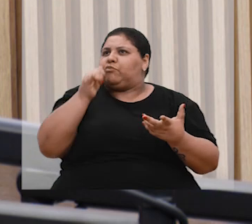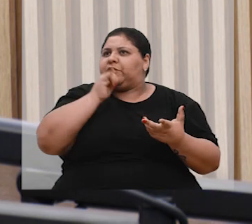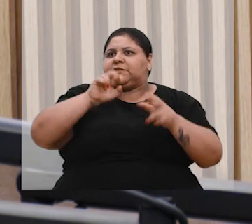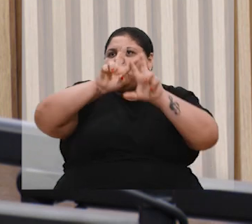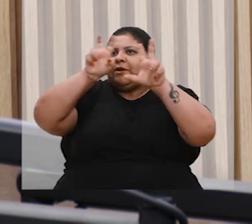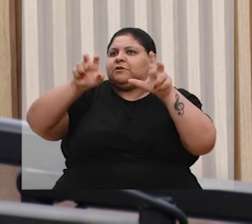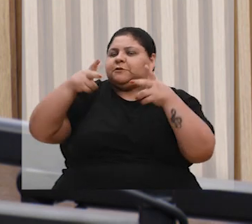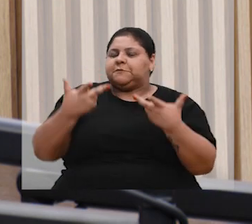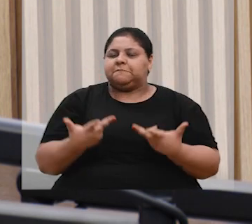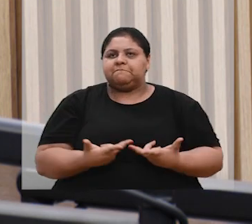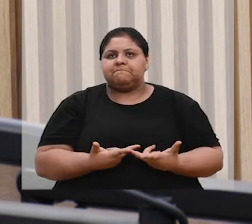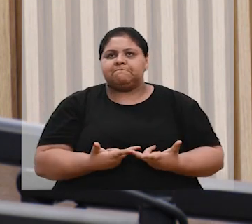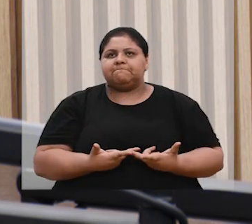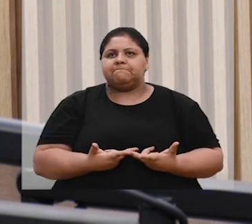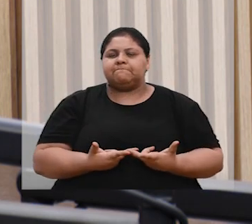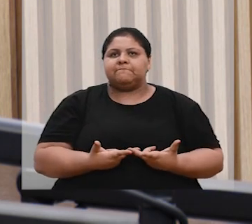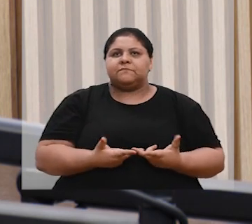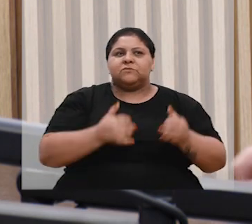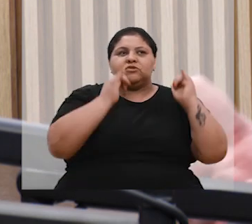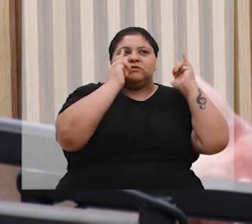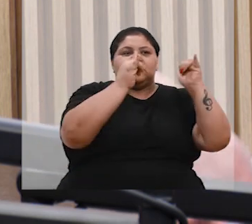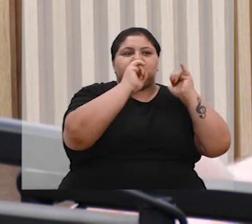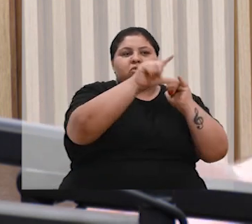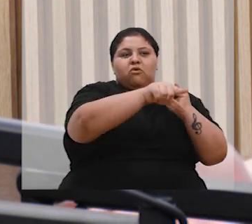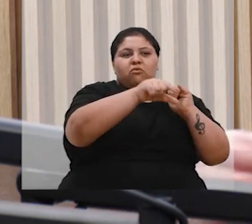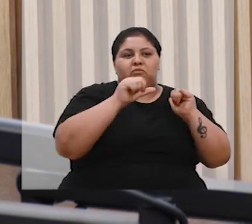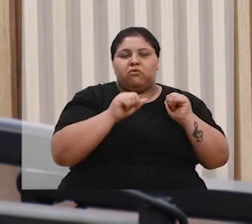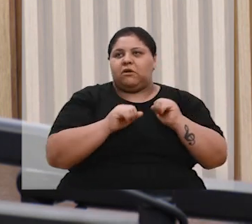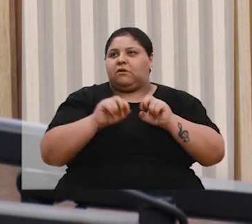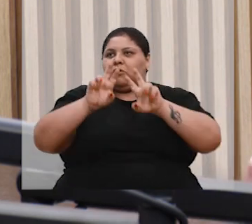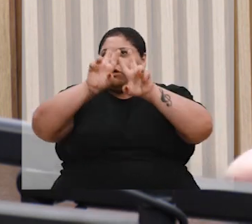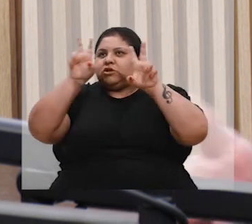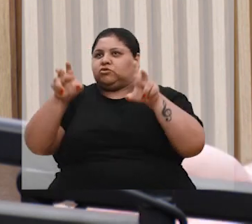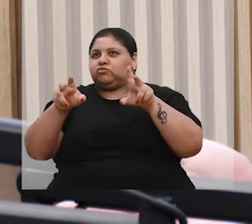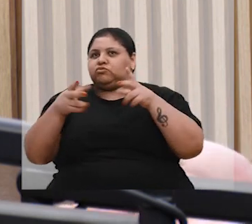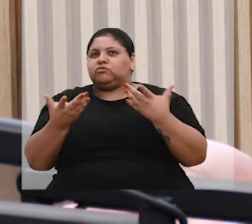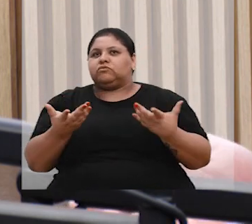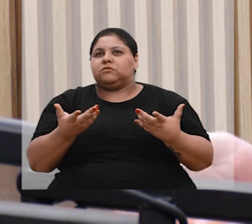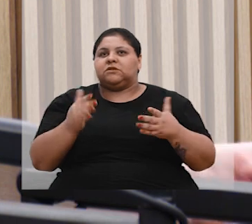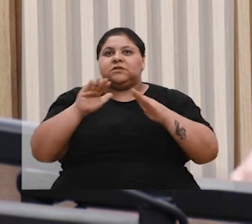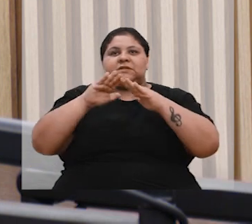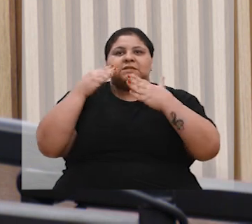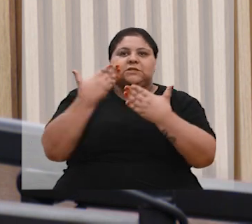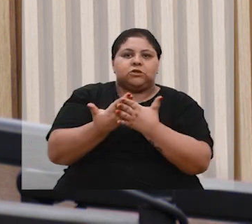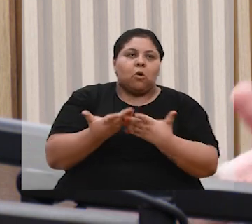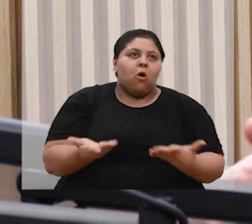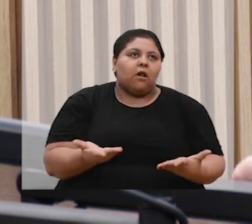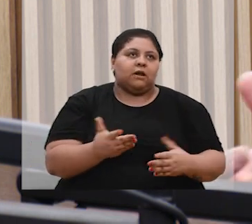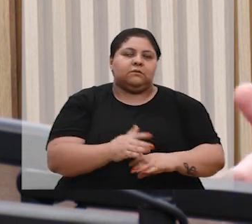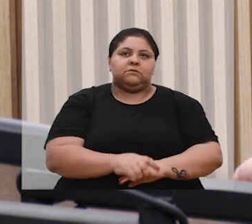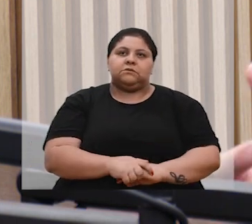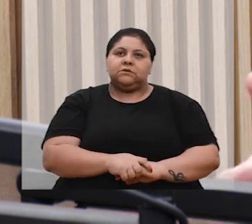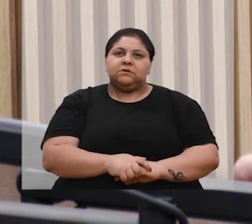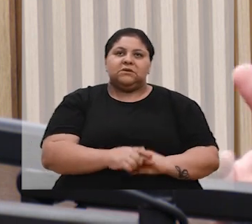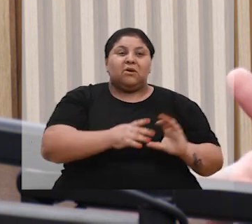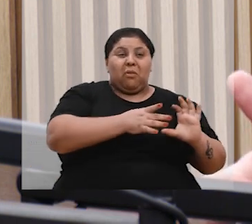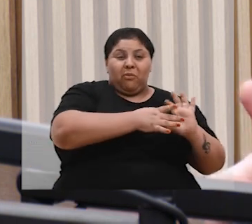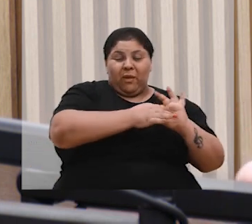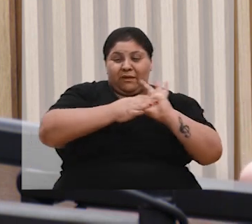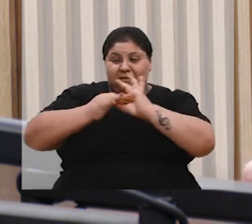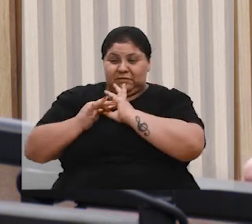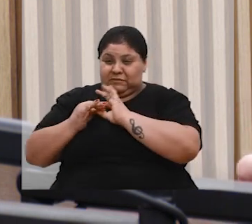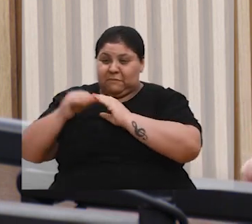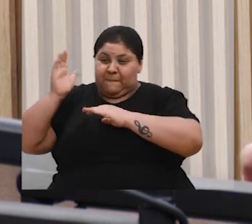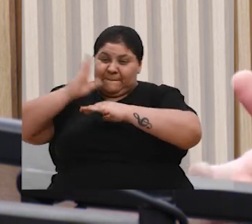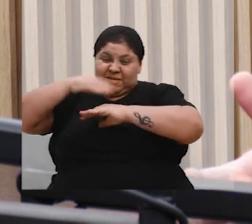do transporte alternativo, existe a pauta das escolas. Num contexto mais